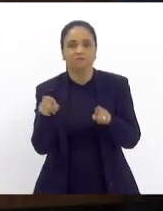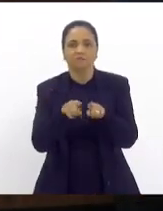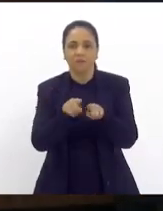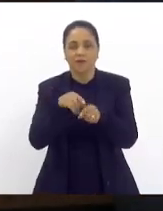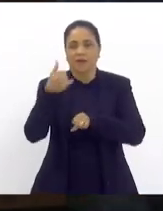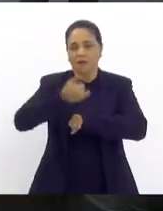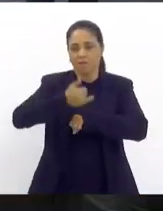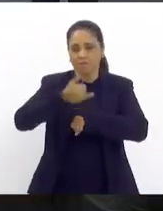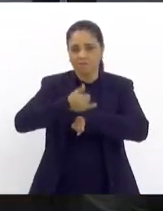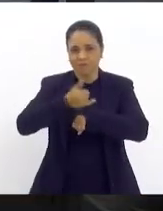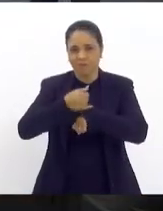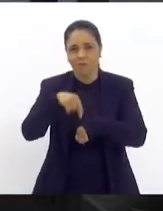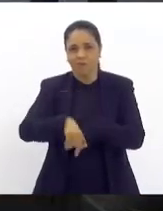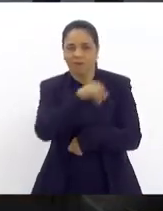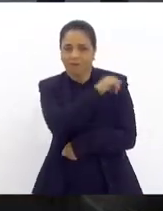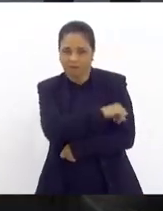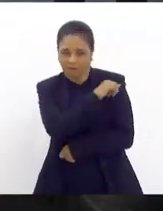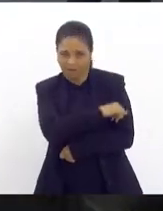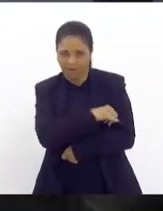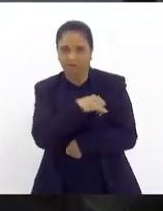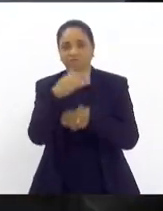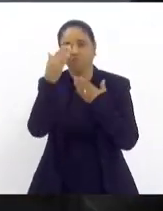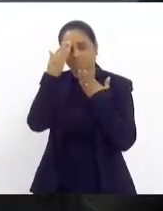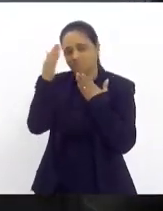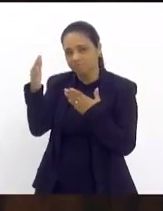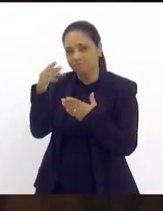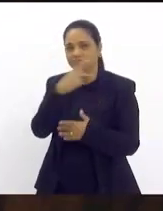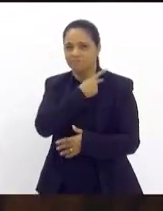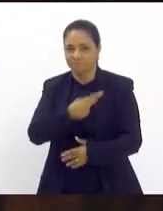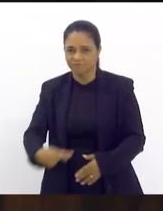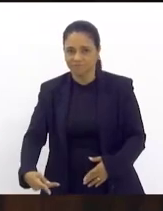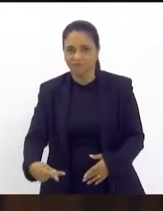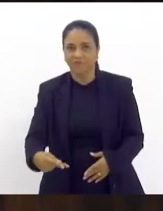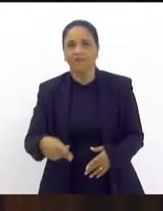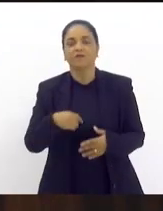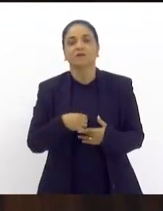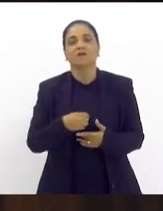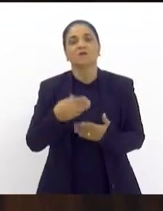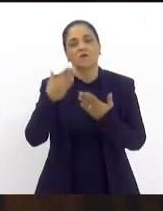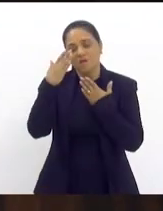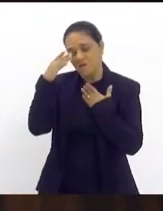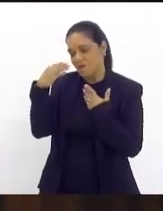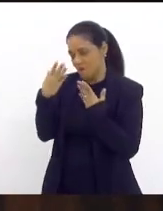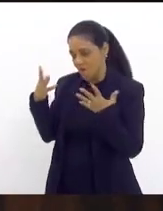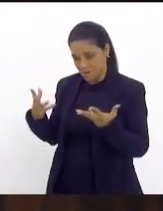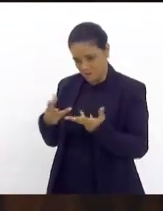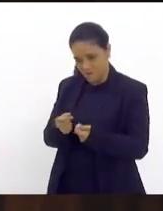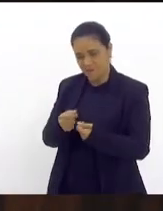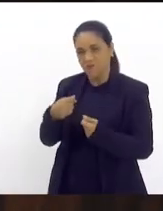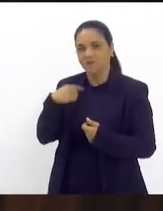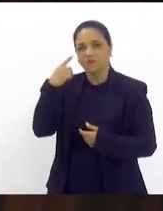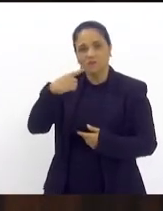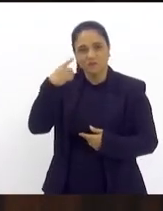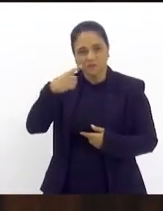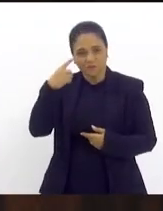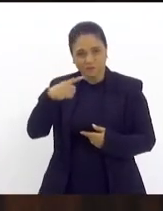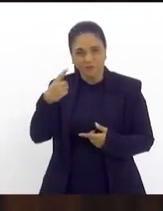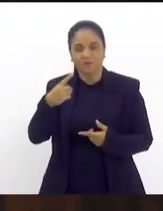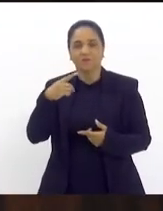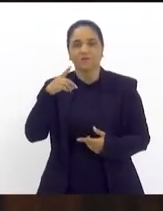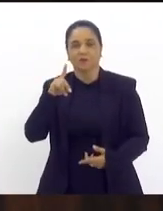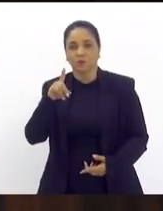Muito obrigado Presidente Maravilha Deputado Douglas ruas não havendo mais Quem Queira discutir